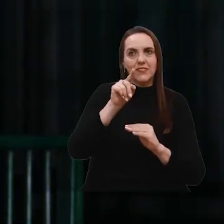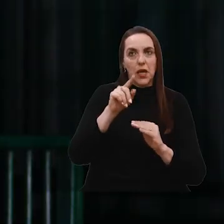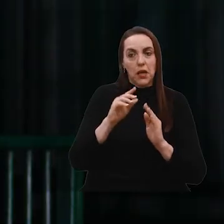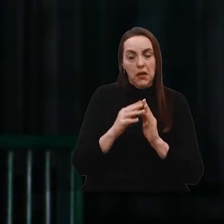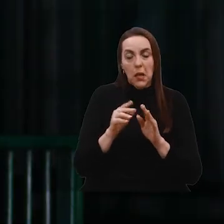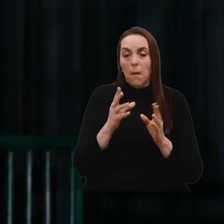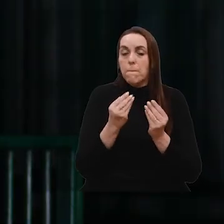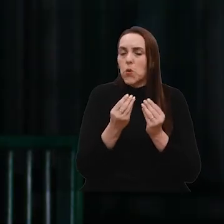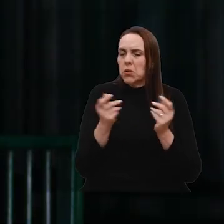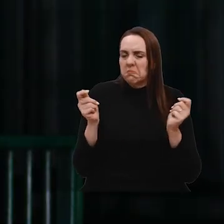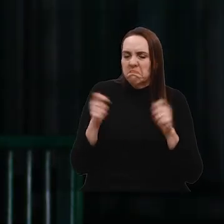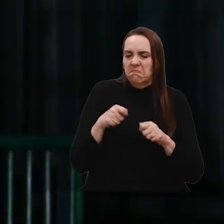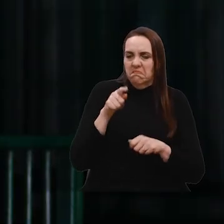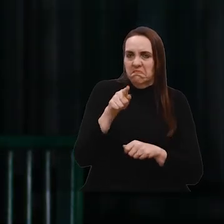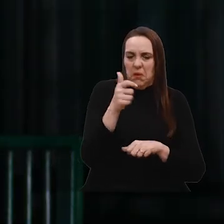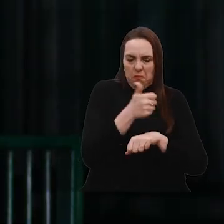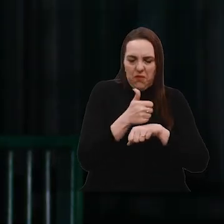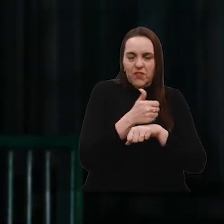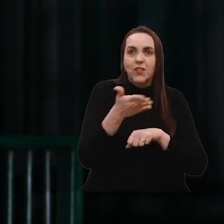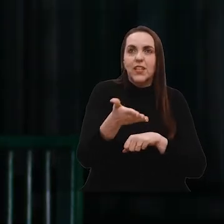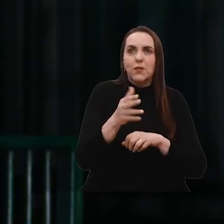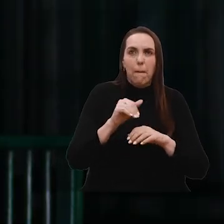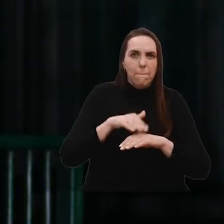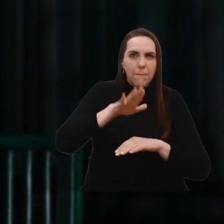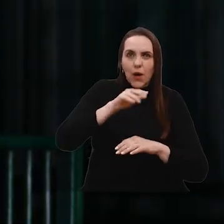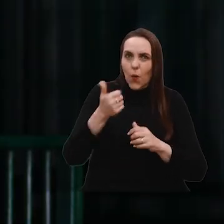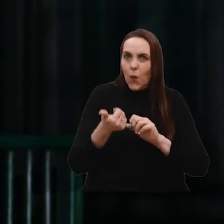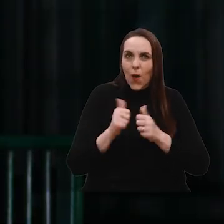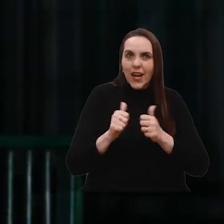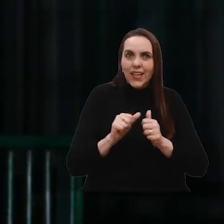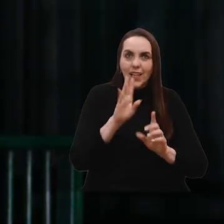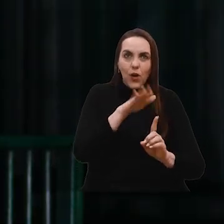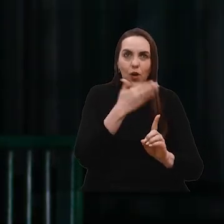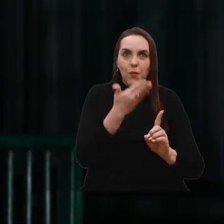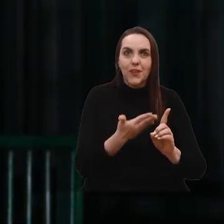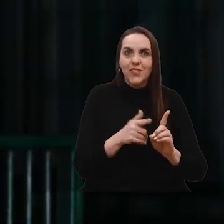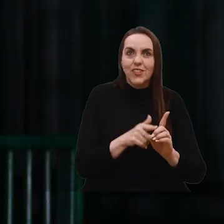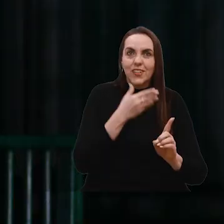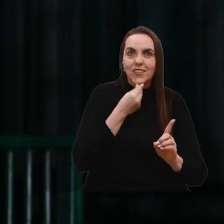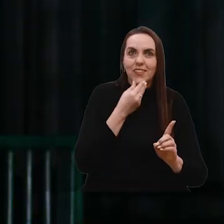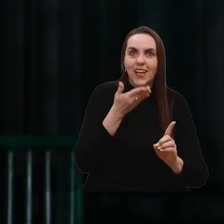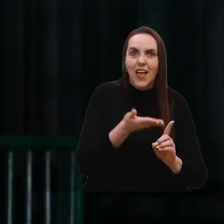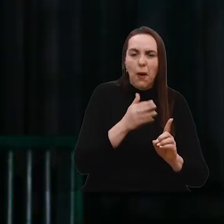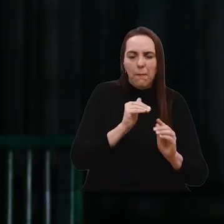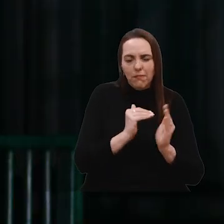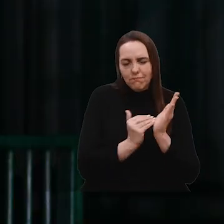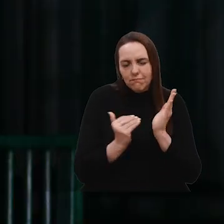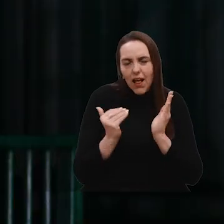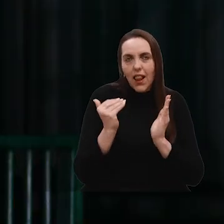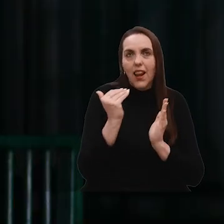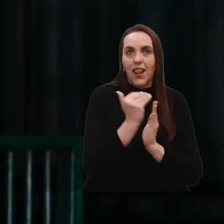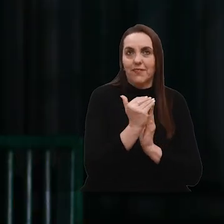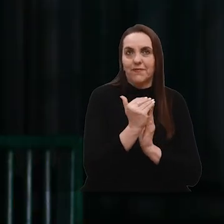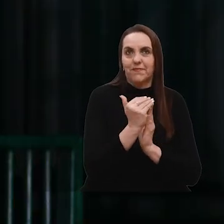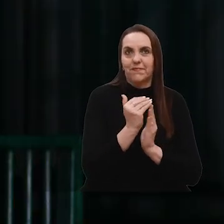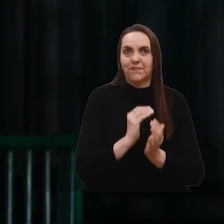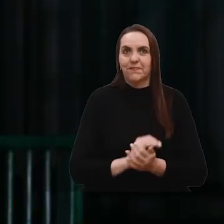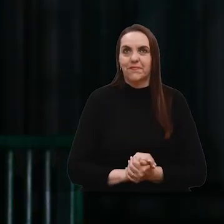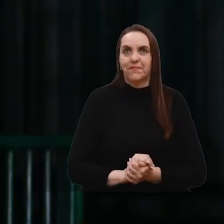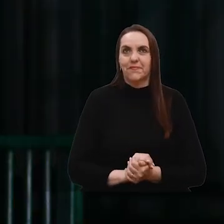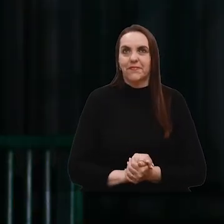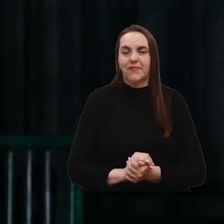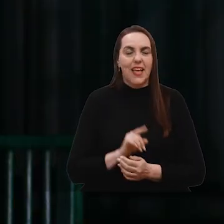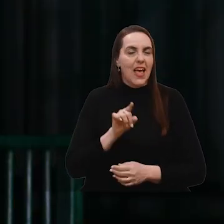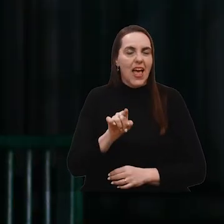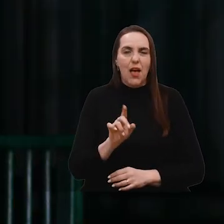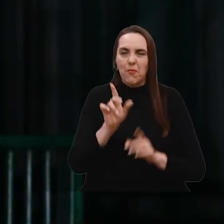Deboni vão concordar que, apesar de tanta competência e profissionalismo, a maior qualidade do nosso homenageado vai muito